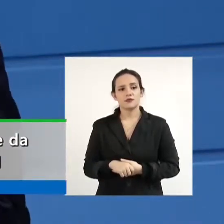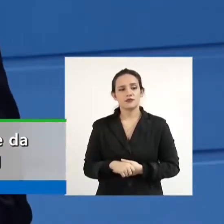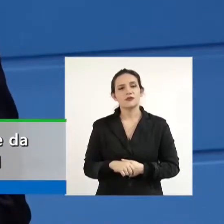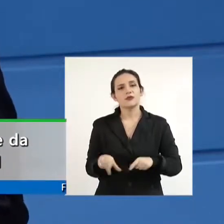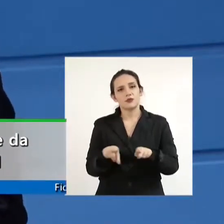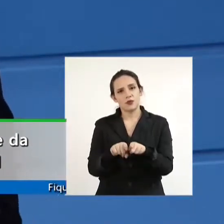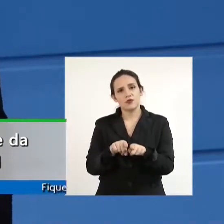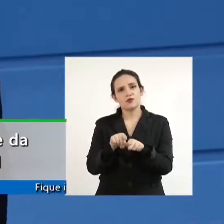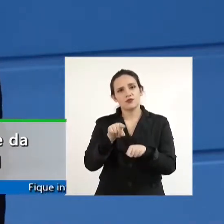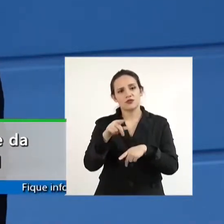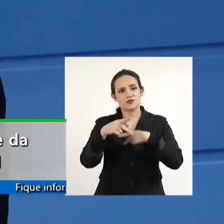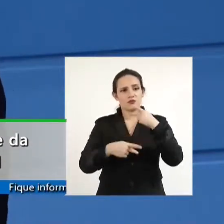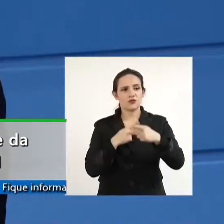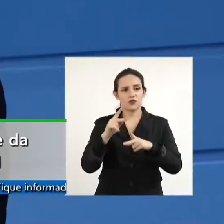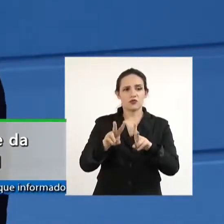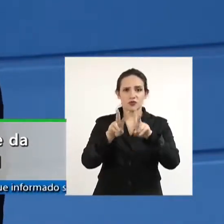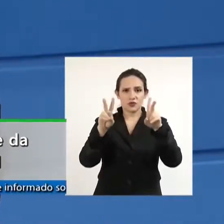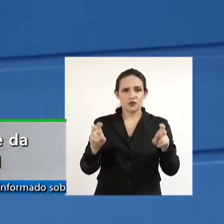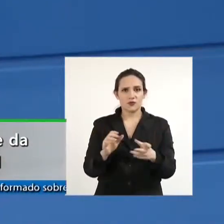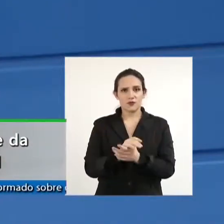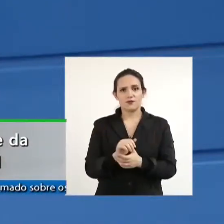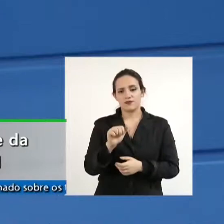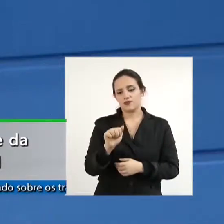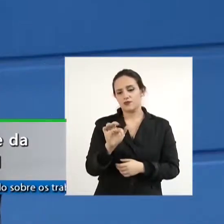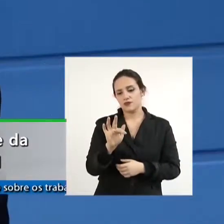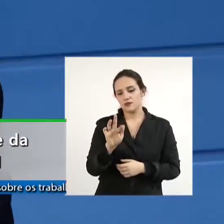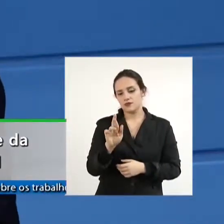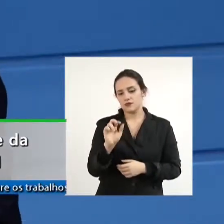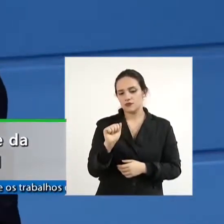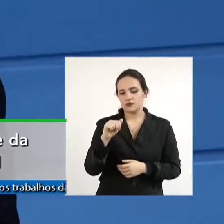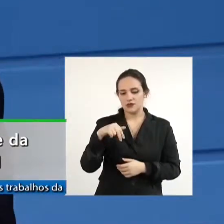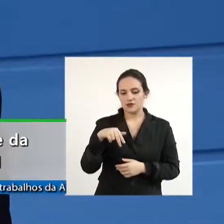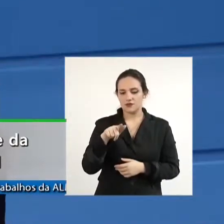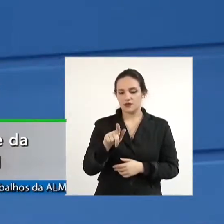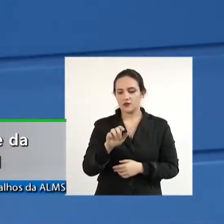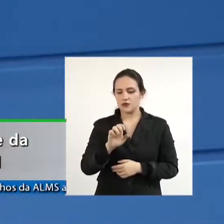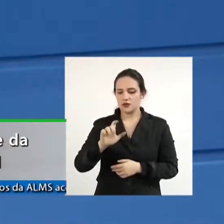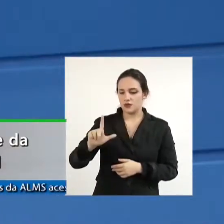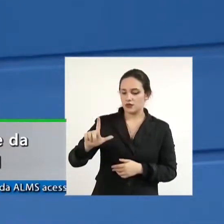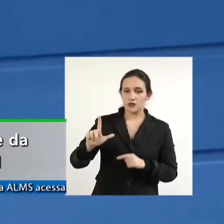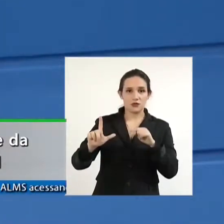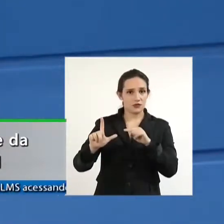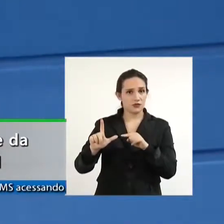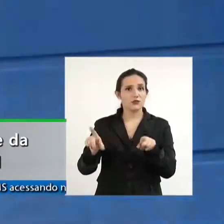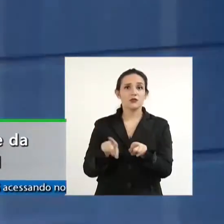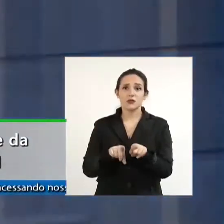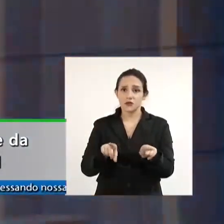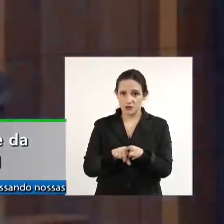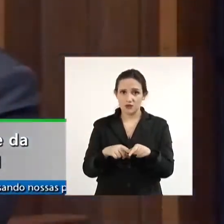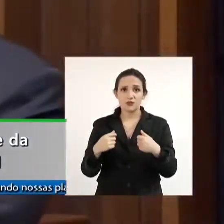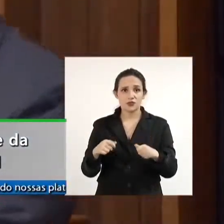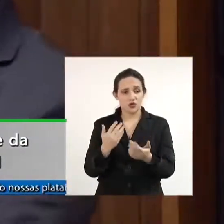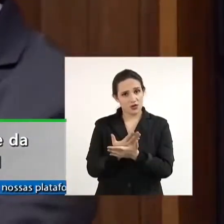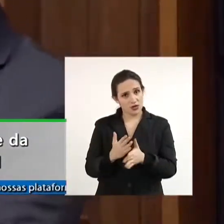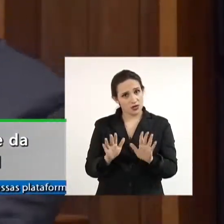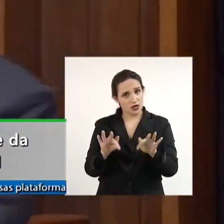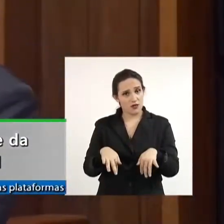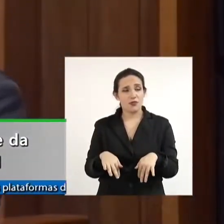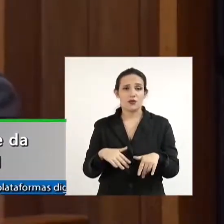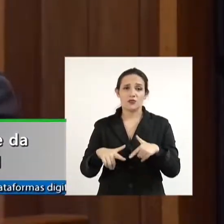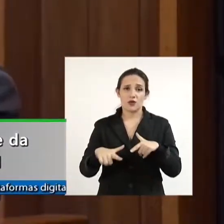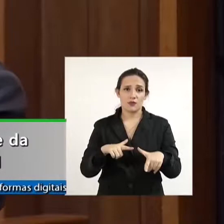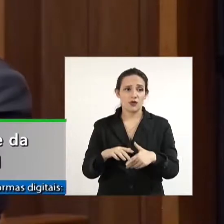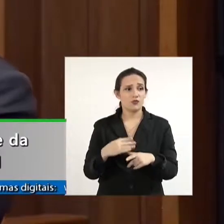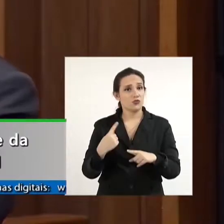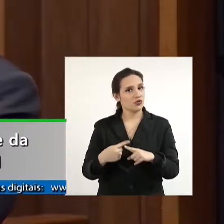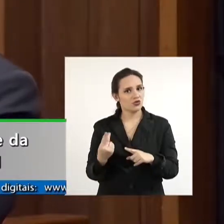Vossa Excelência aqui falou da Frangel, um trabalho maravilhoso, né, que teve que fechar as portas, né, e